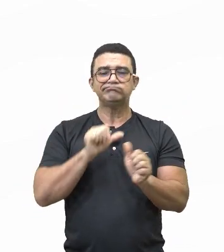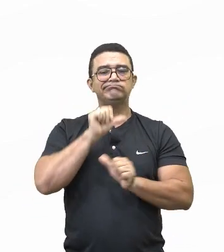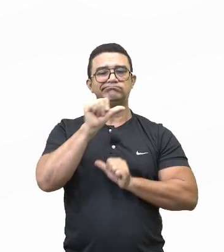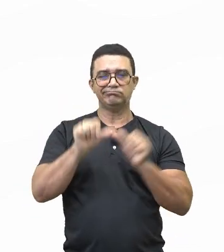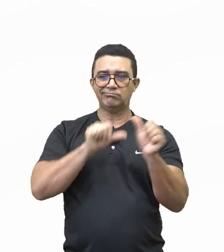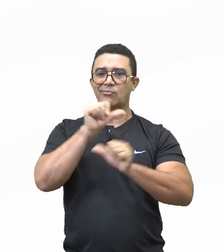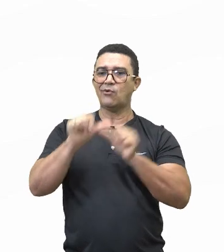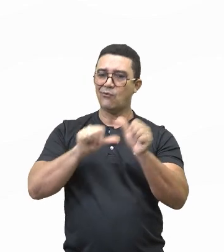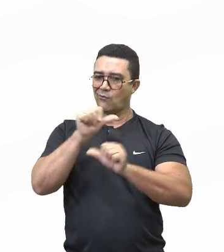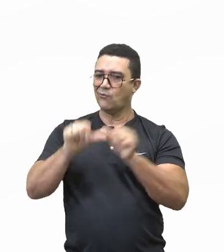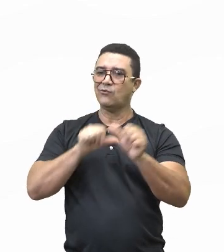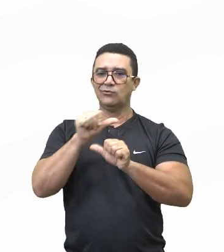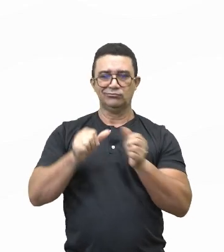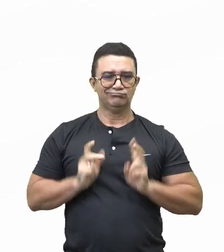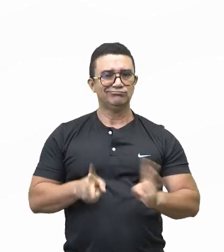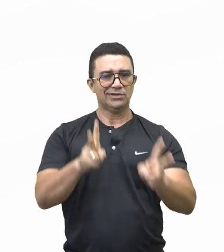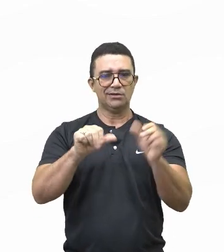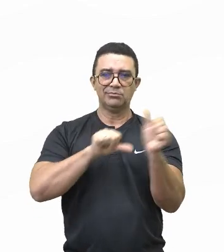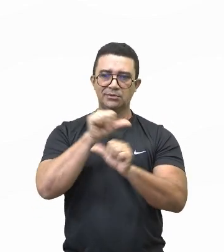a dinâmica